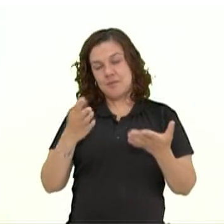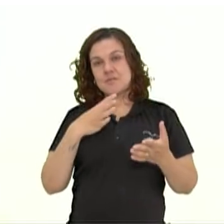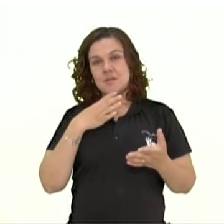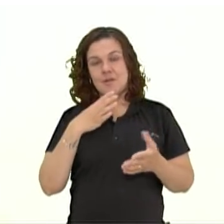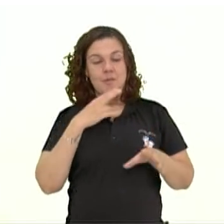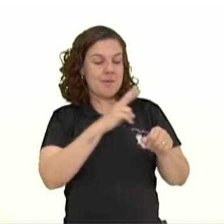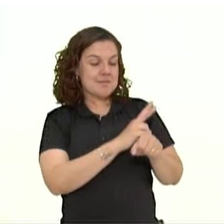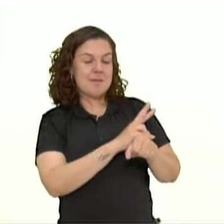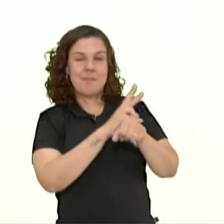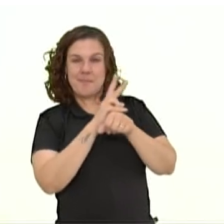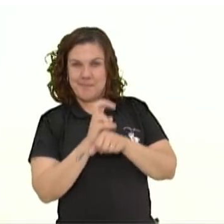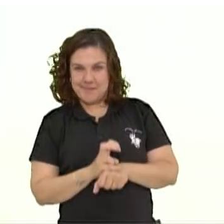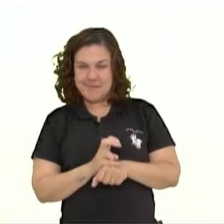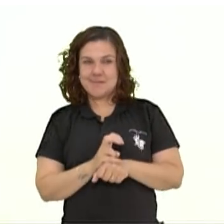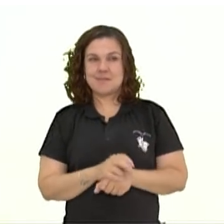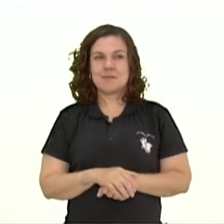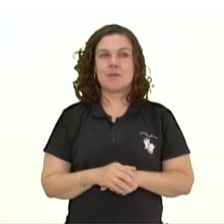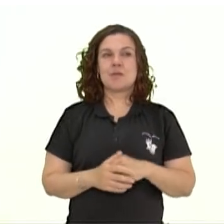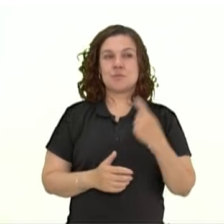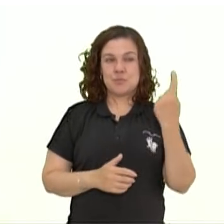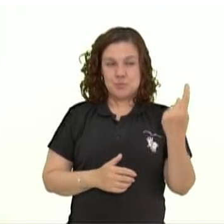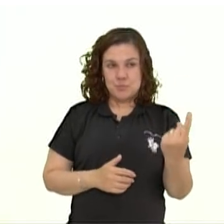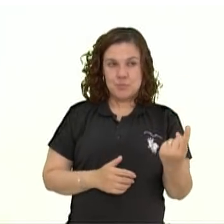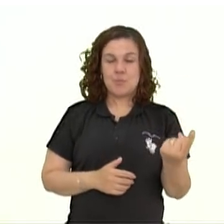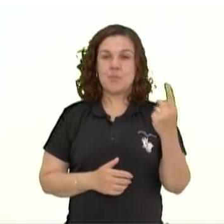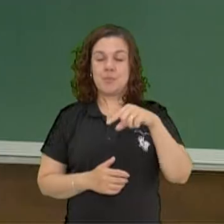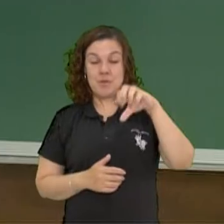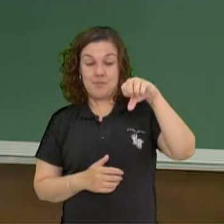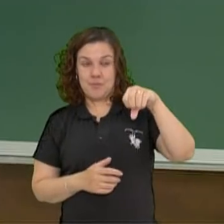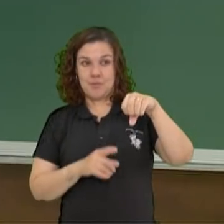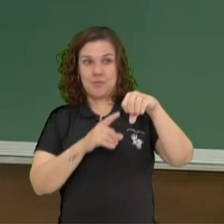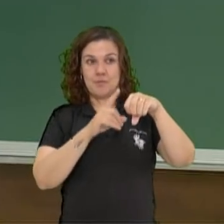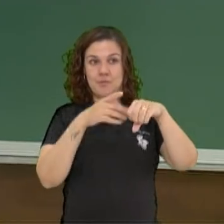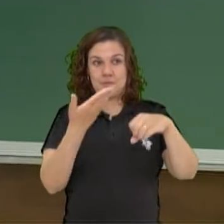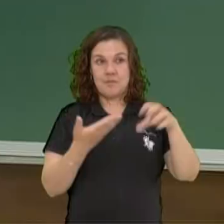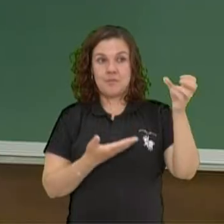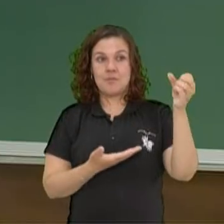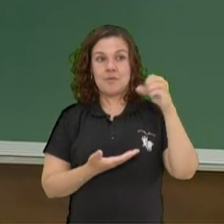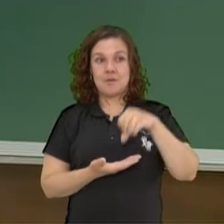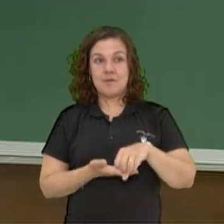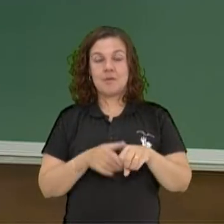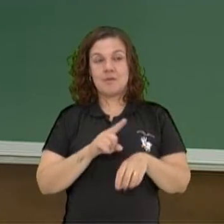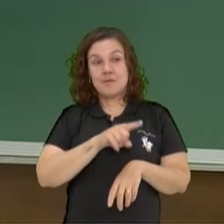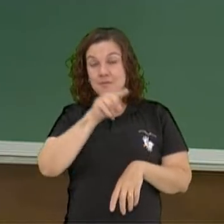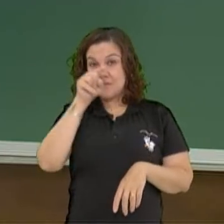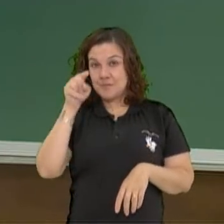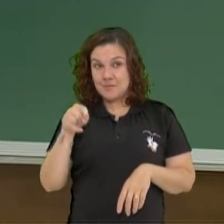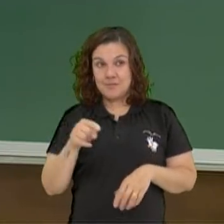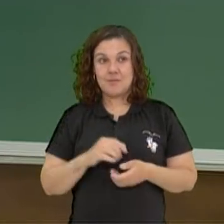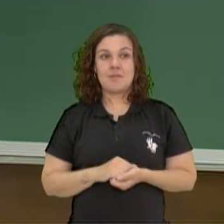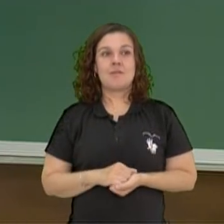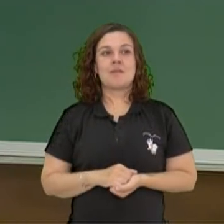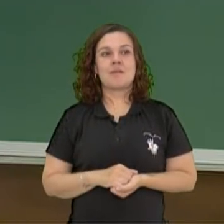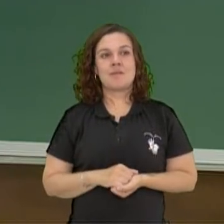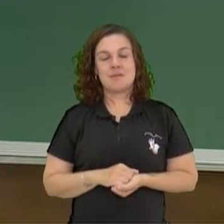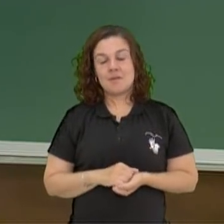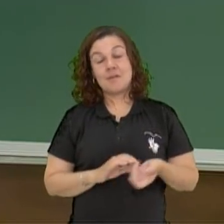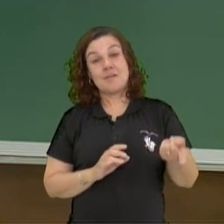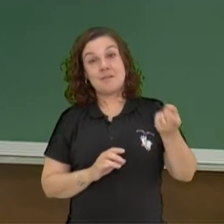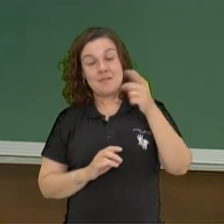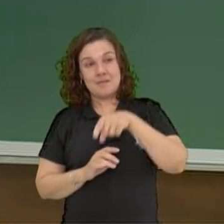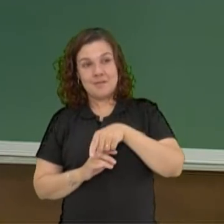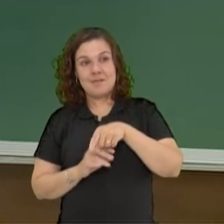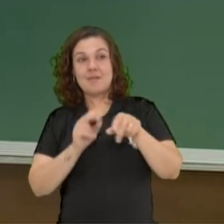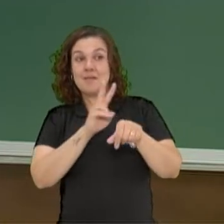de emprestar, né? Emprestei lá do 1, que daí aqui ficou 10, daí do 10 eu emprestei, né? 1 ficou 9, daí